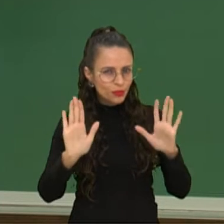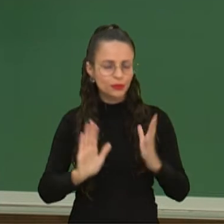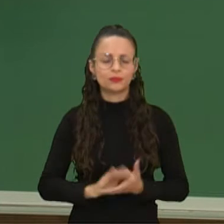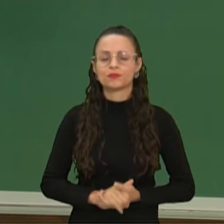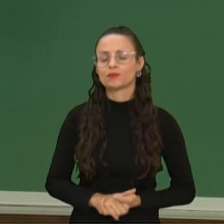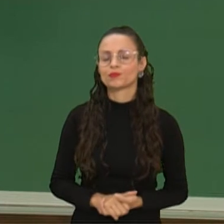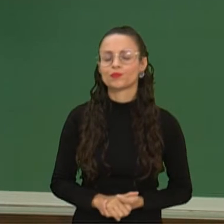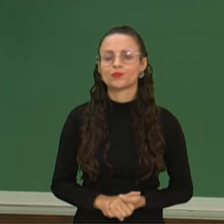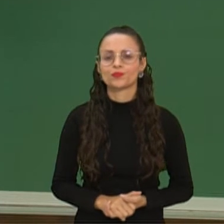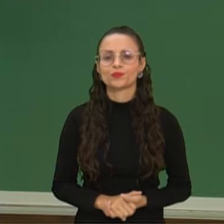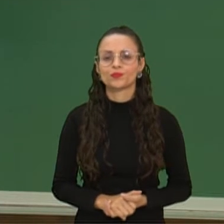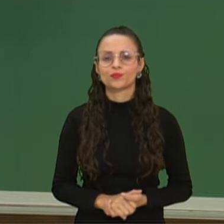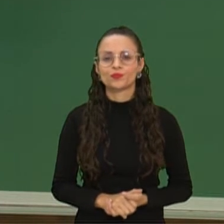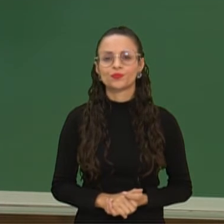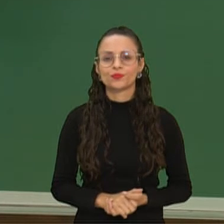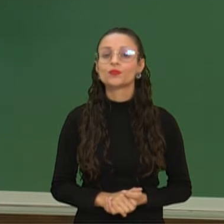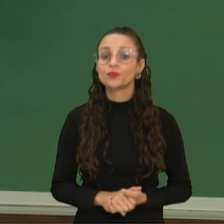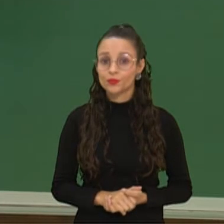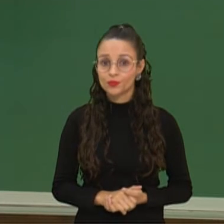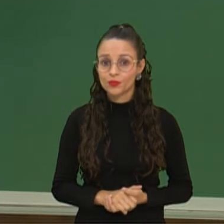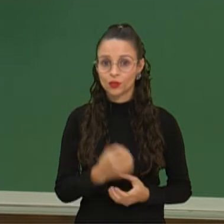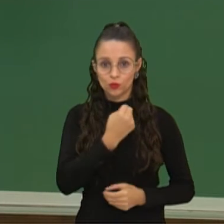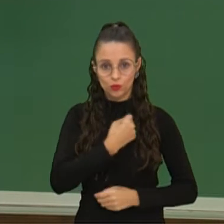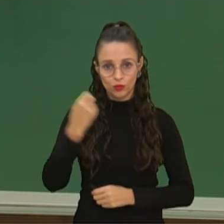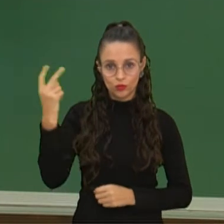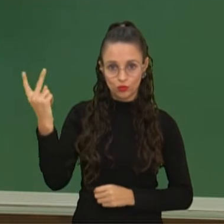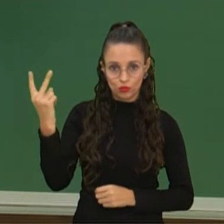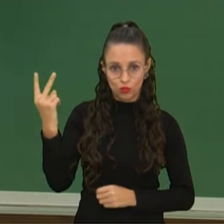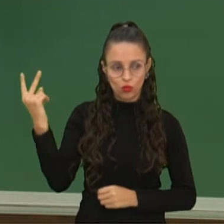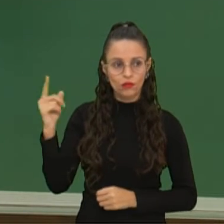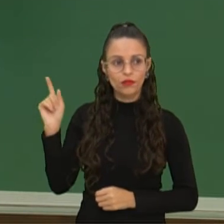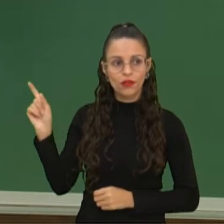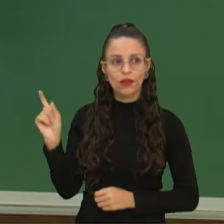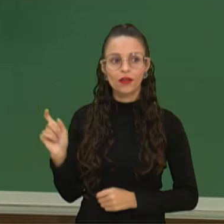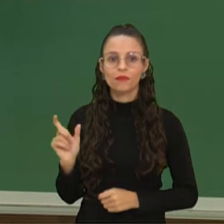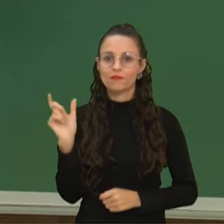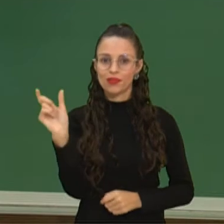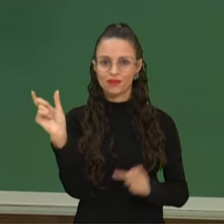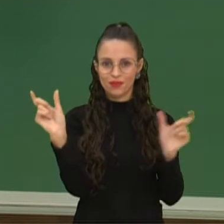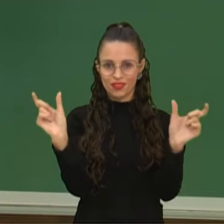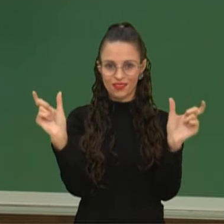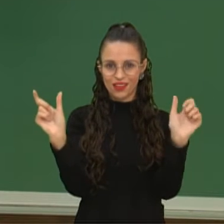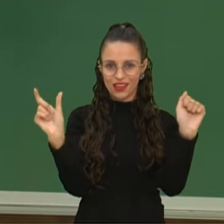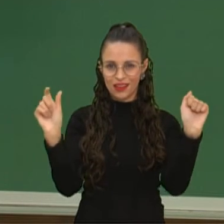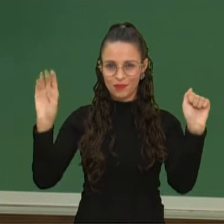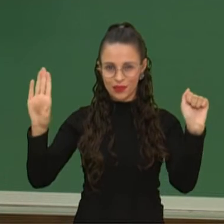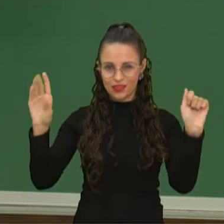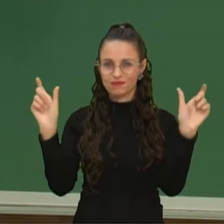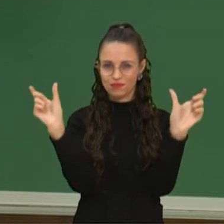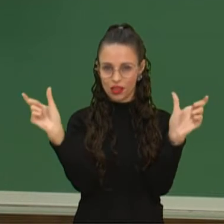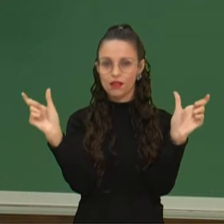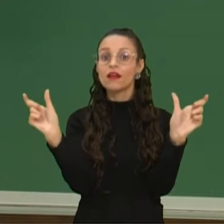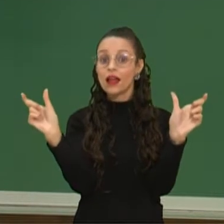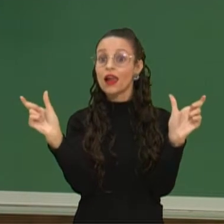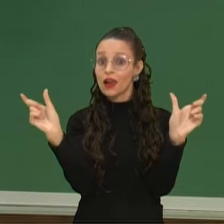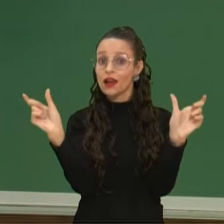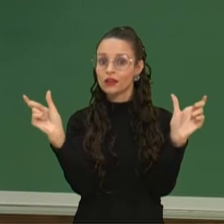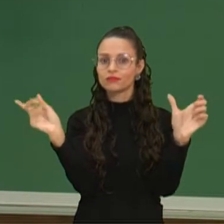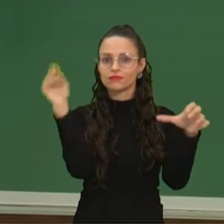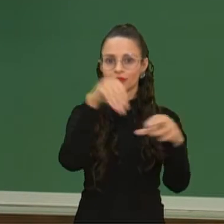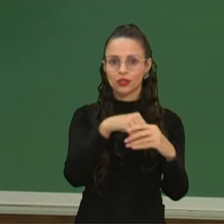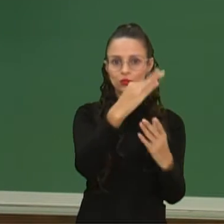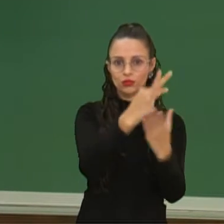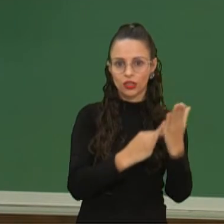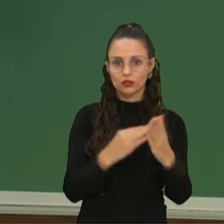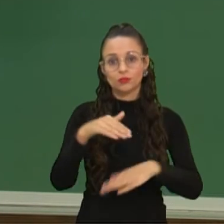bom? E a número 2, eu tinha pedido, essas duas palavras aqui da letra A e da letra B estão no nosso texto. Eu tinha pedido para que vocês